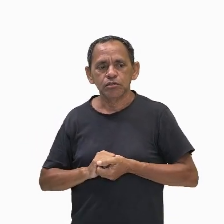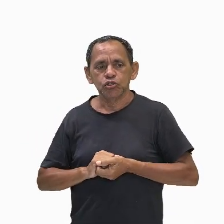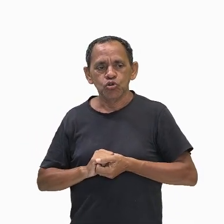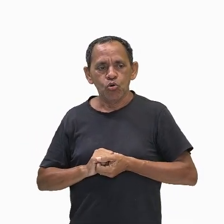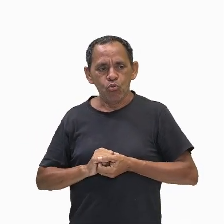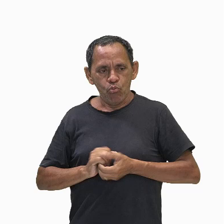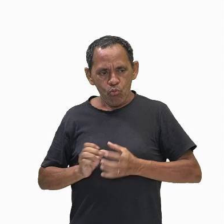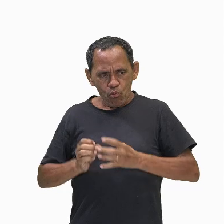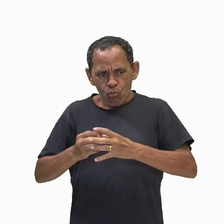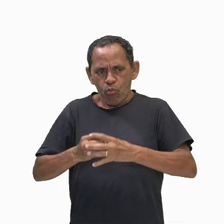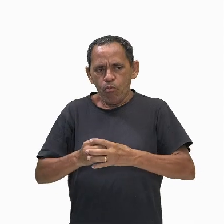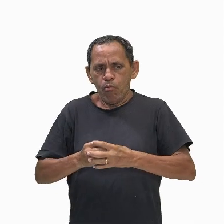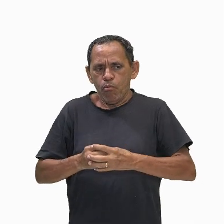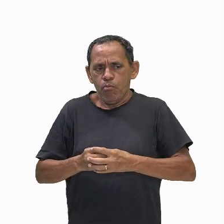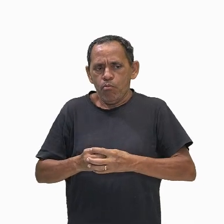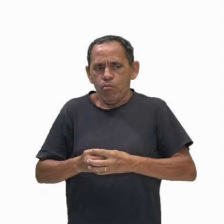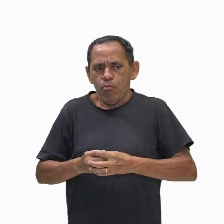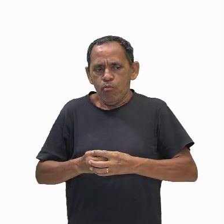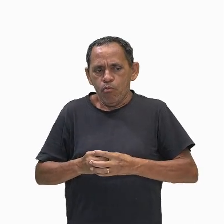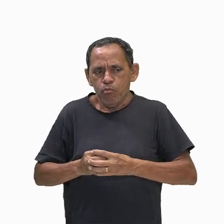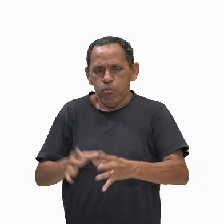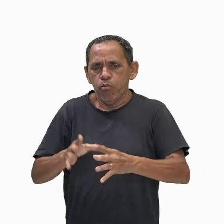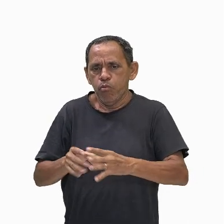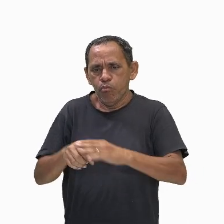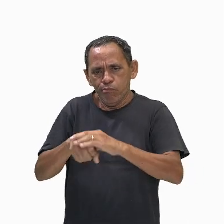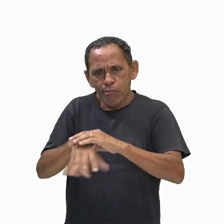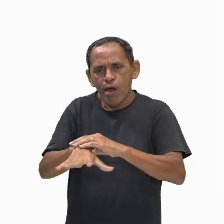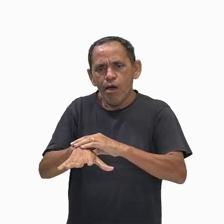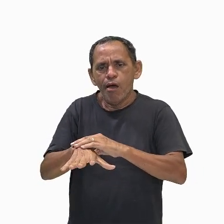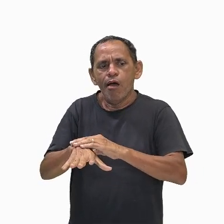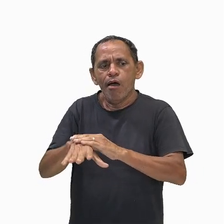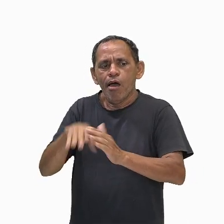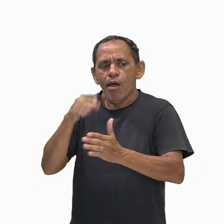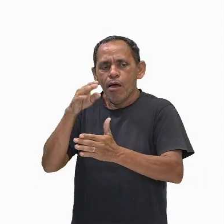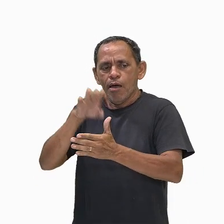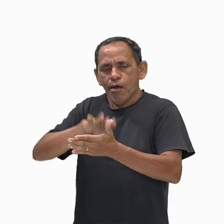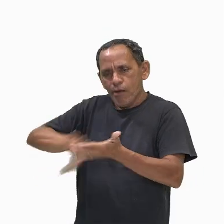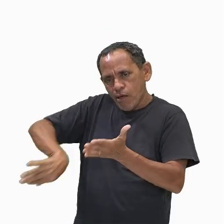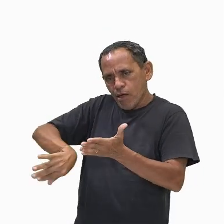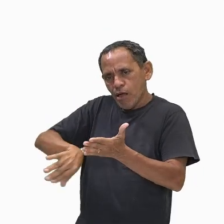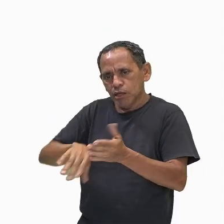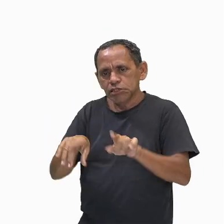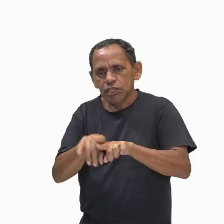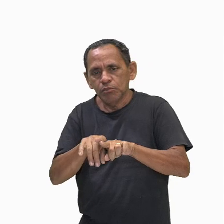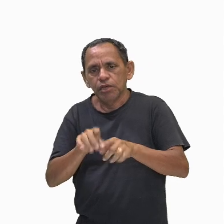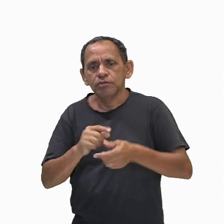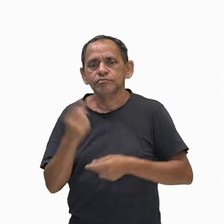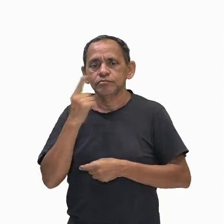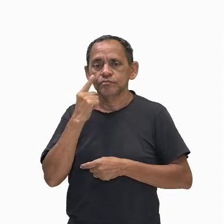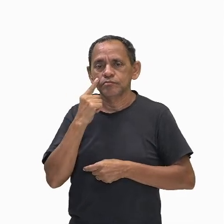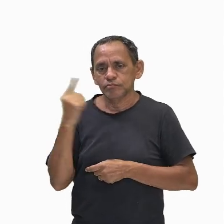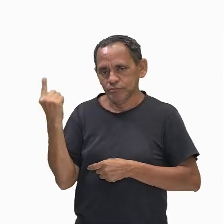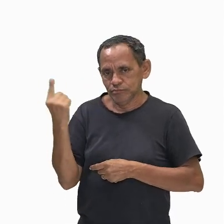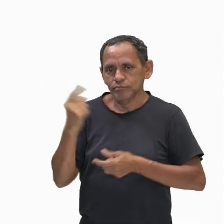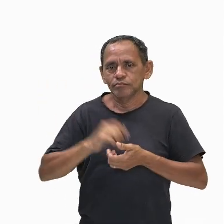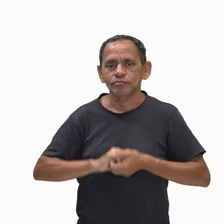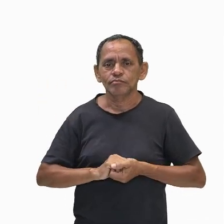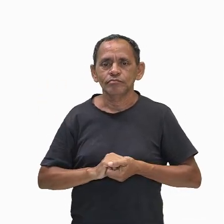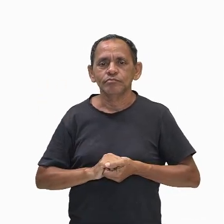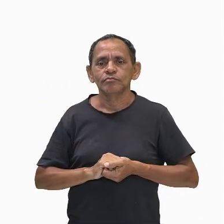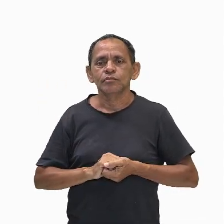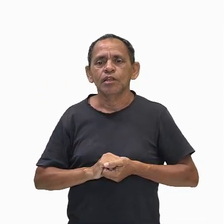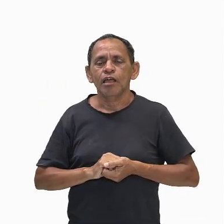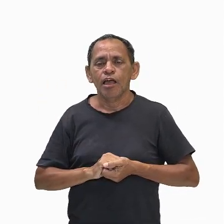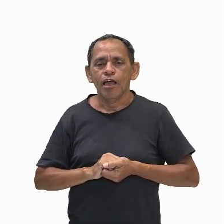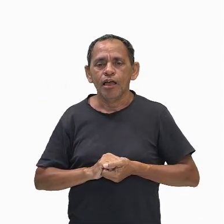que a placenta é expelida após o nascimento do bebê. Para a gente ilustrar melhor essas etapas, temos aí a fase latente.